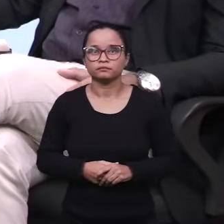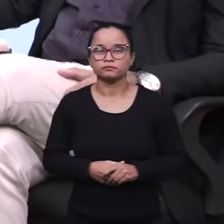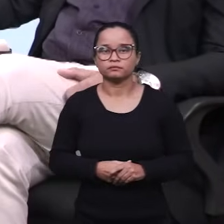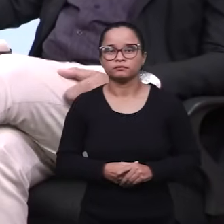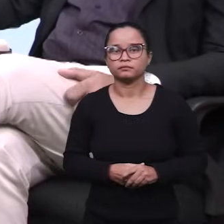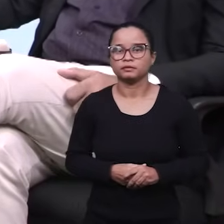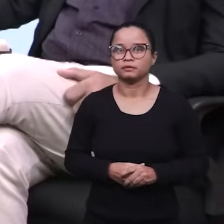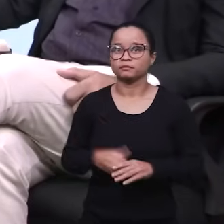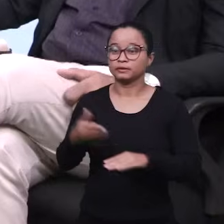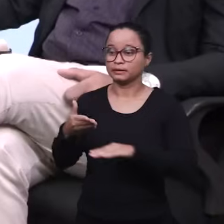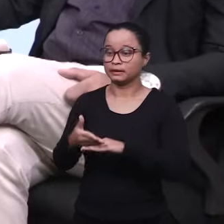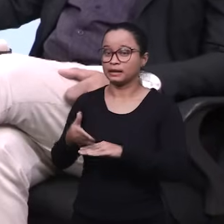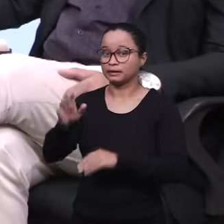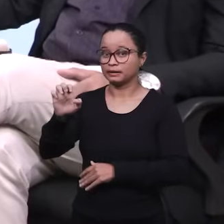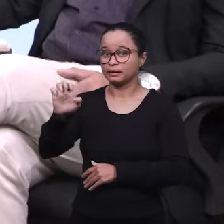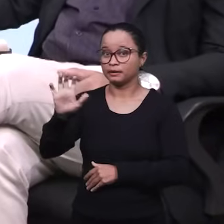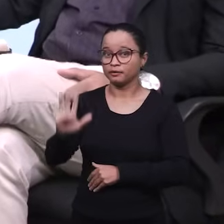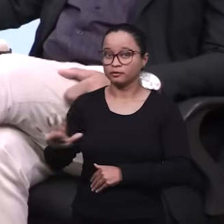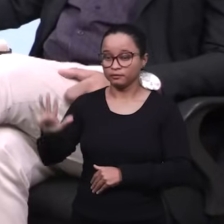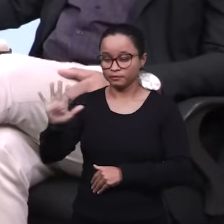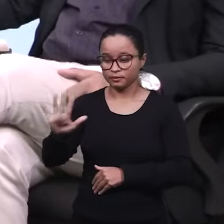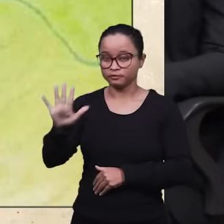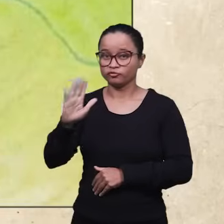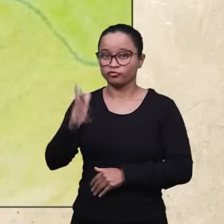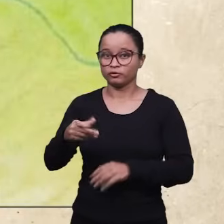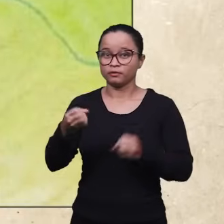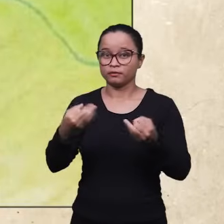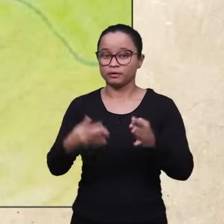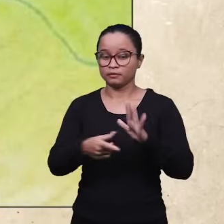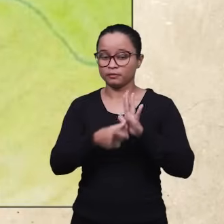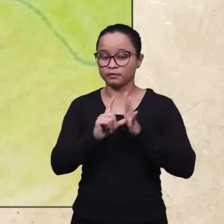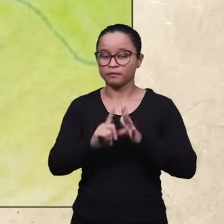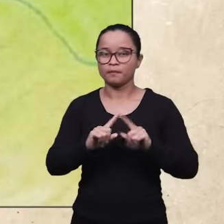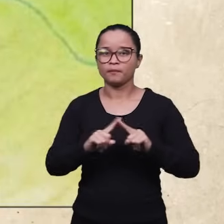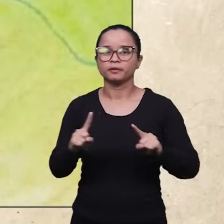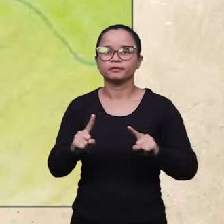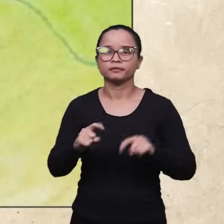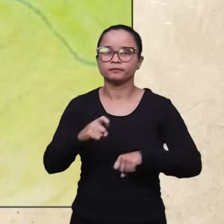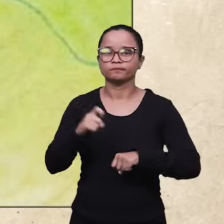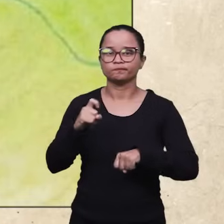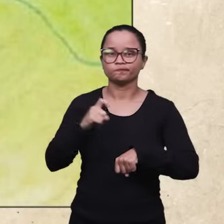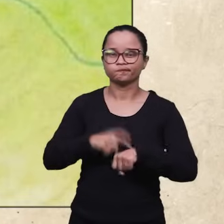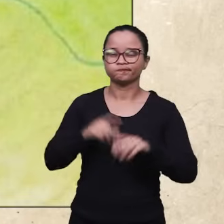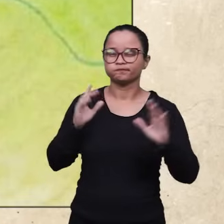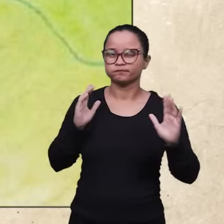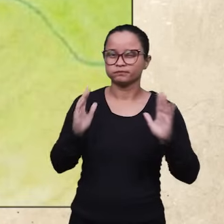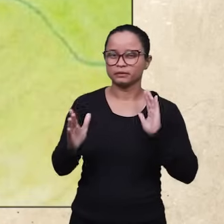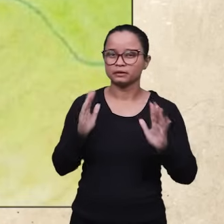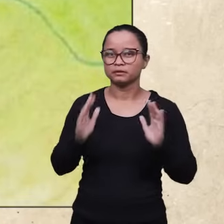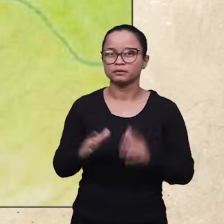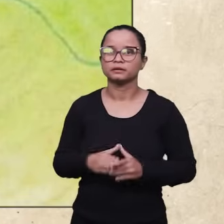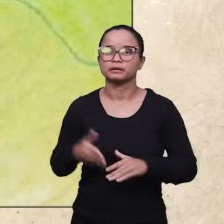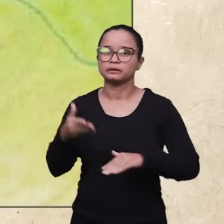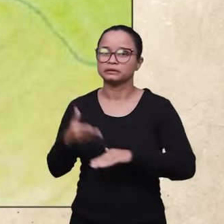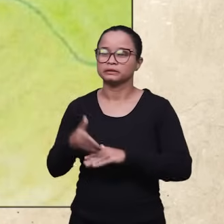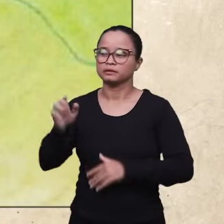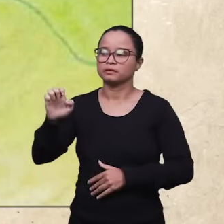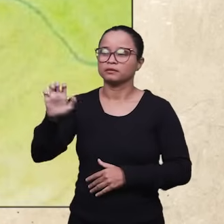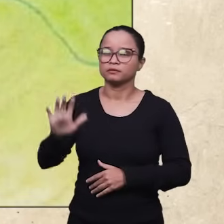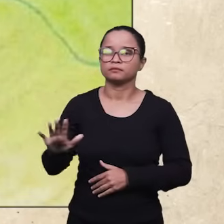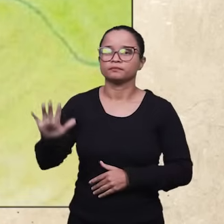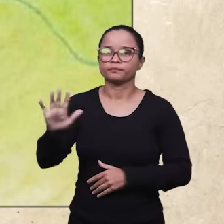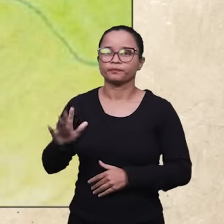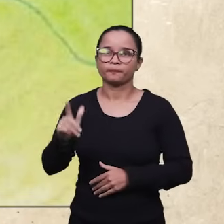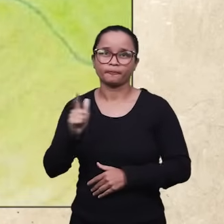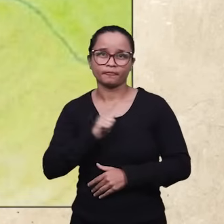na Europa, né? Nós já falamos isso aí anteriormente, mas é o primeiro momento que eles entram na Europa. Ali